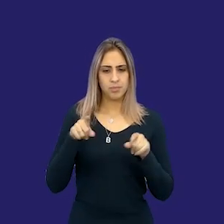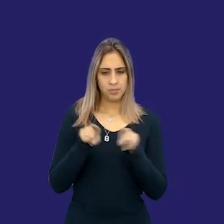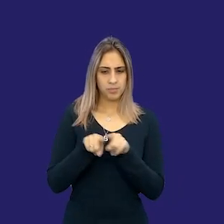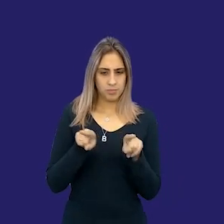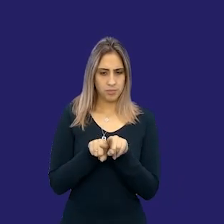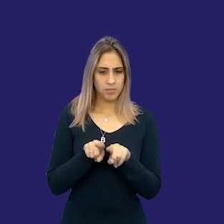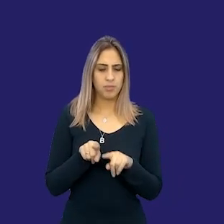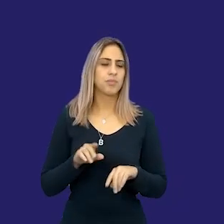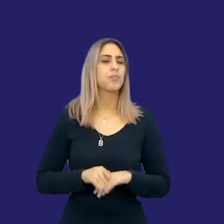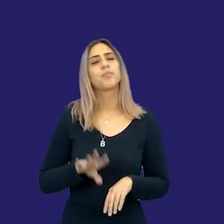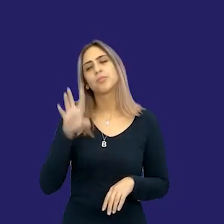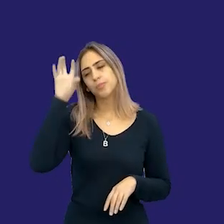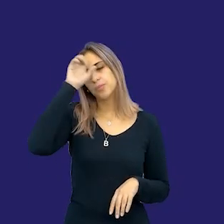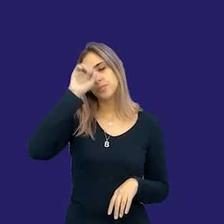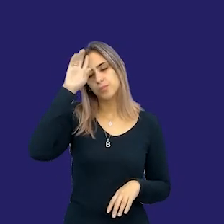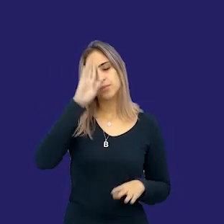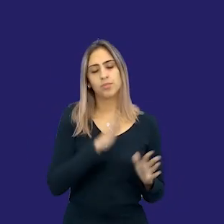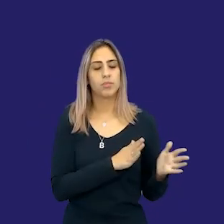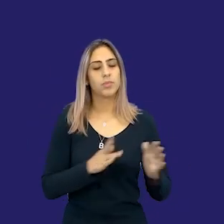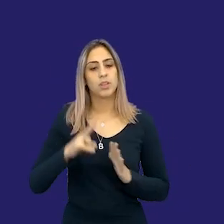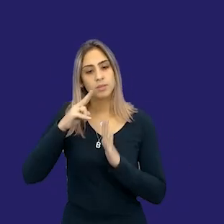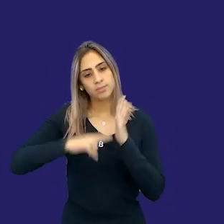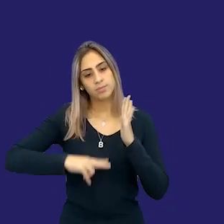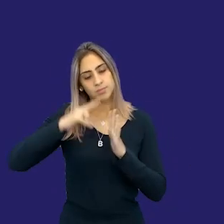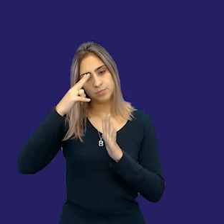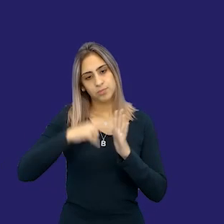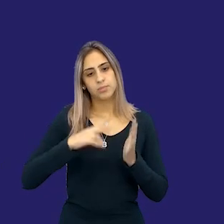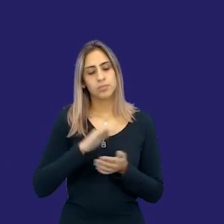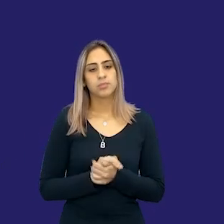e aprendendo procedimentos leitores de ler,